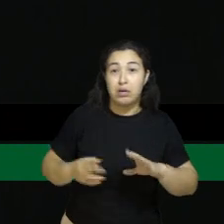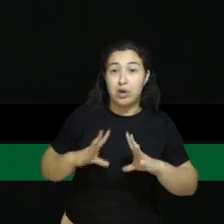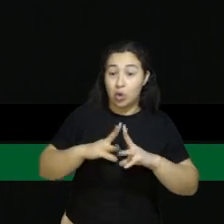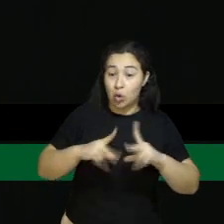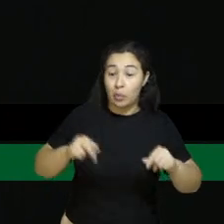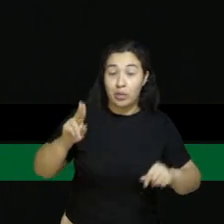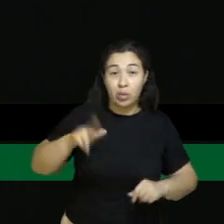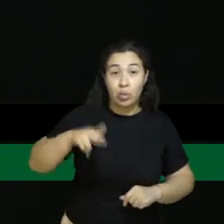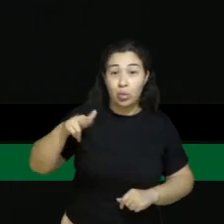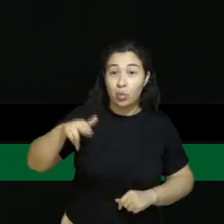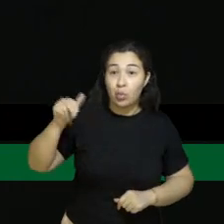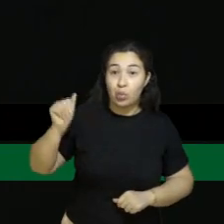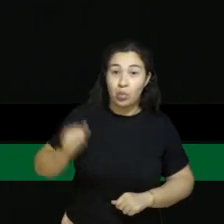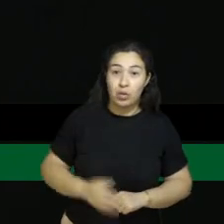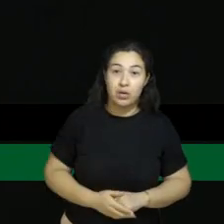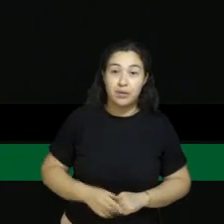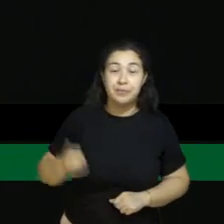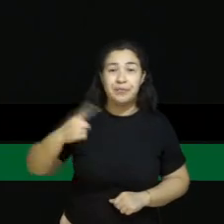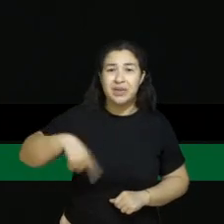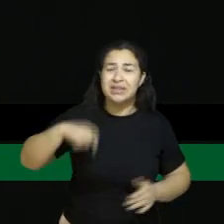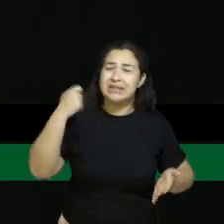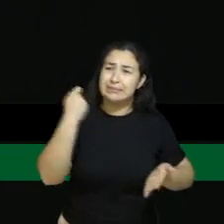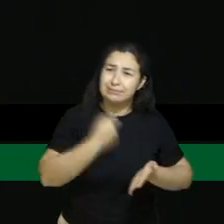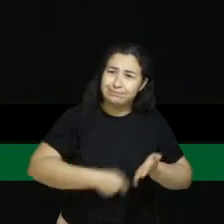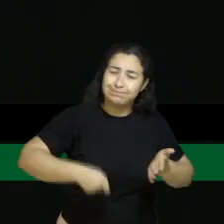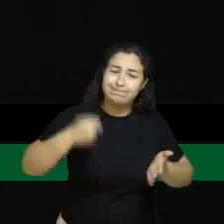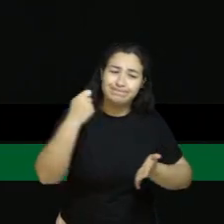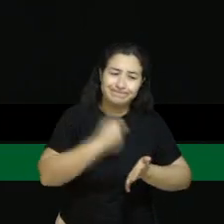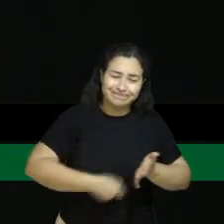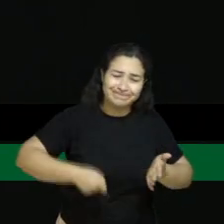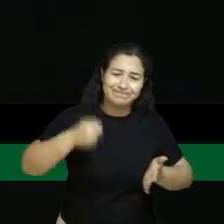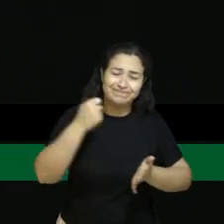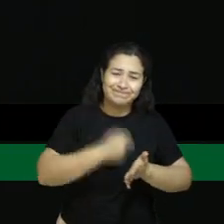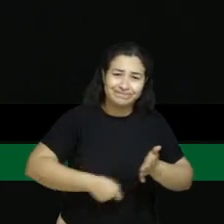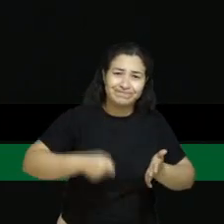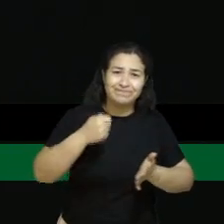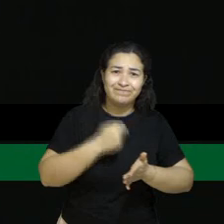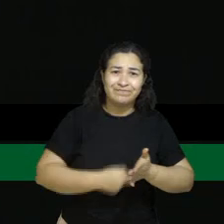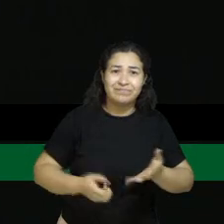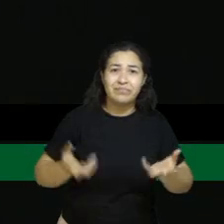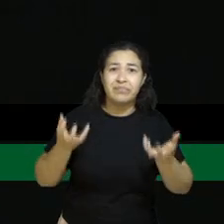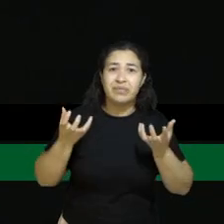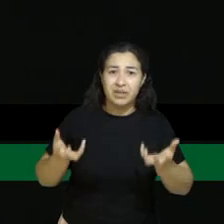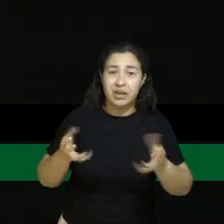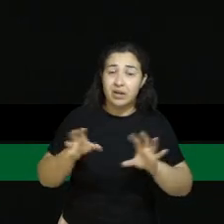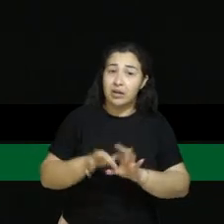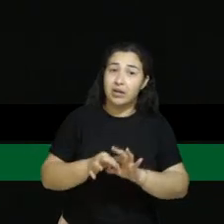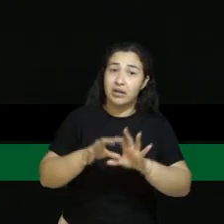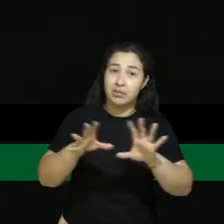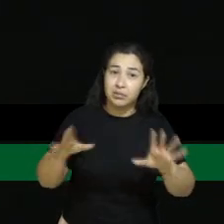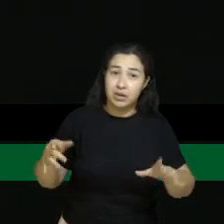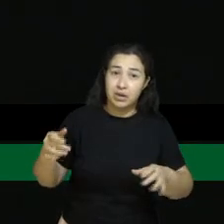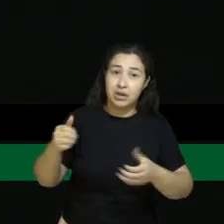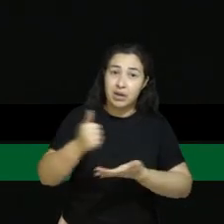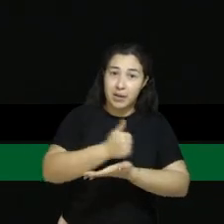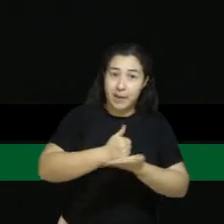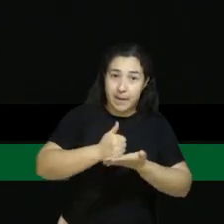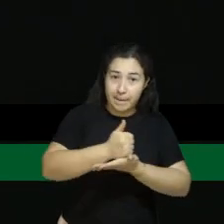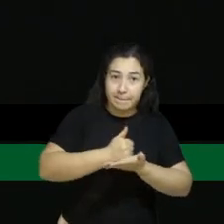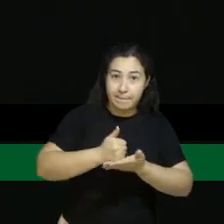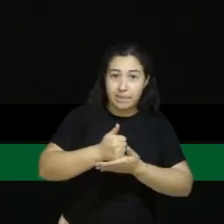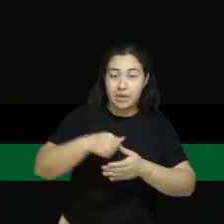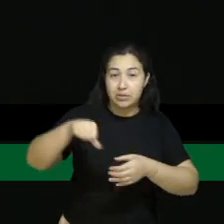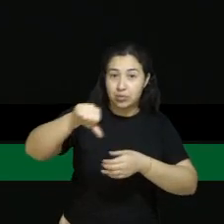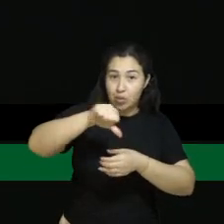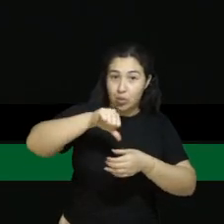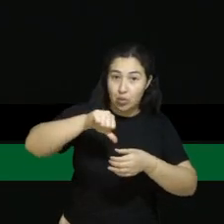senhor presidente, numa luta de anos e anos e anos para a regulamentação deste medicamento no nosso país, que